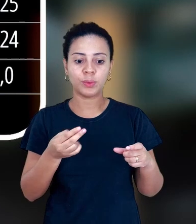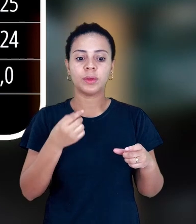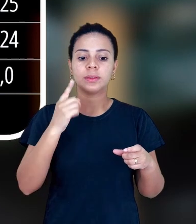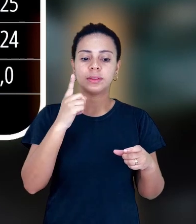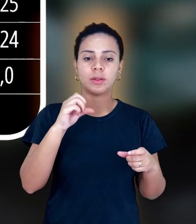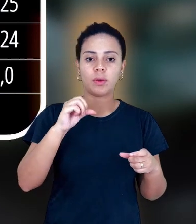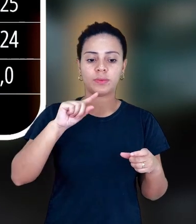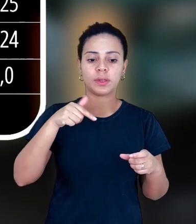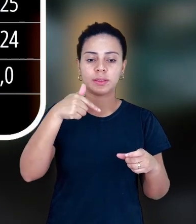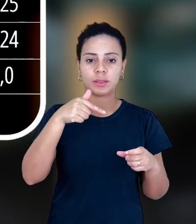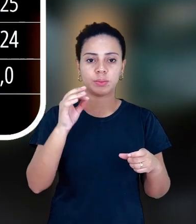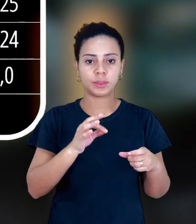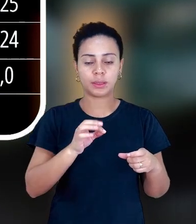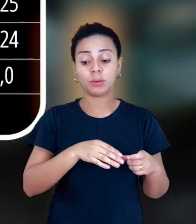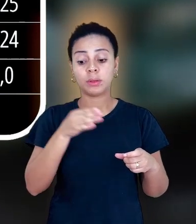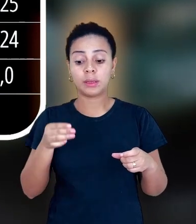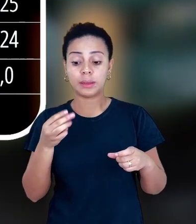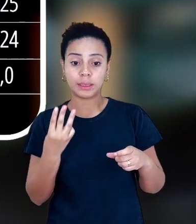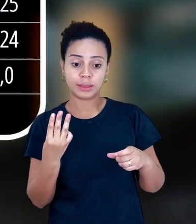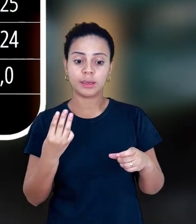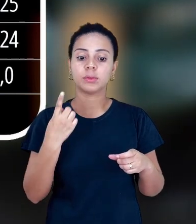19,7%. No terceiro, também